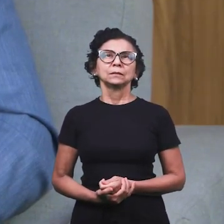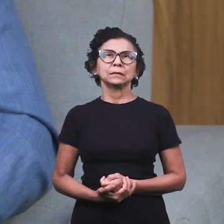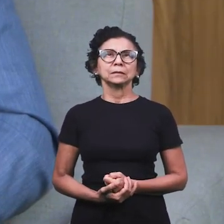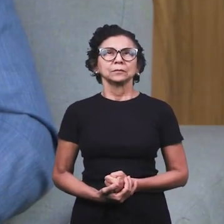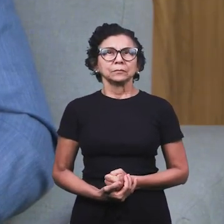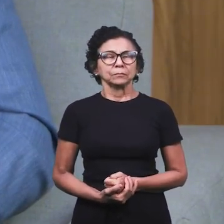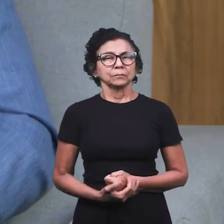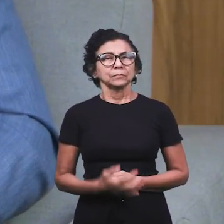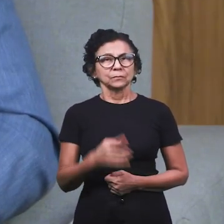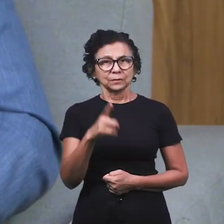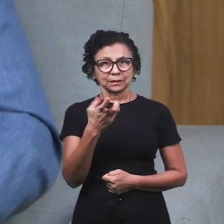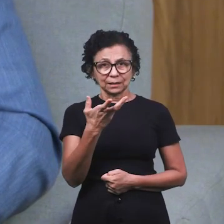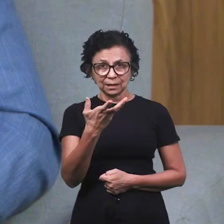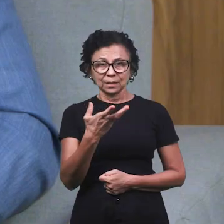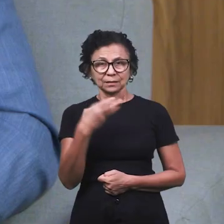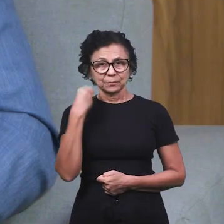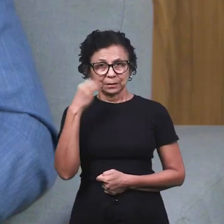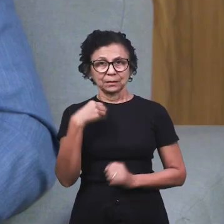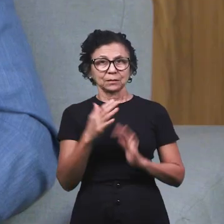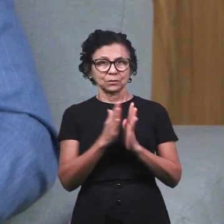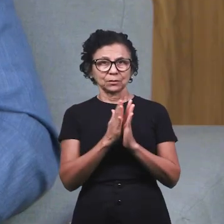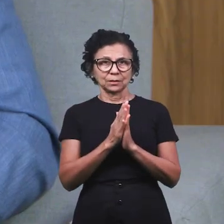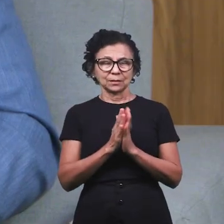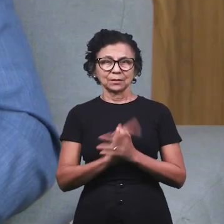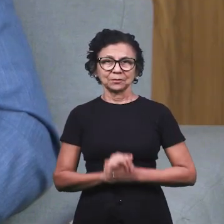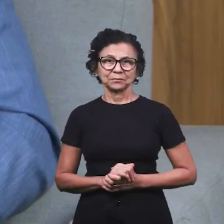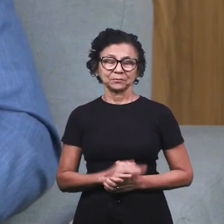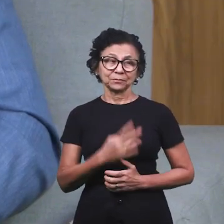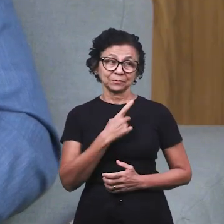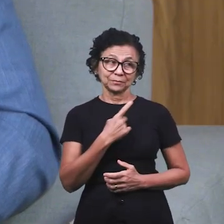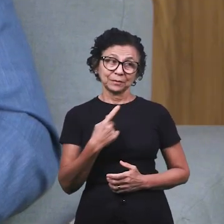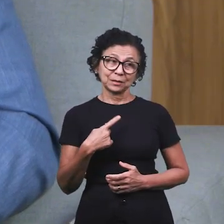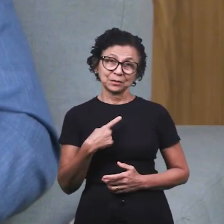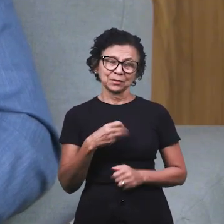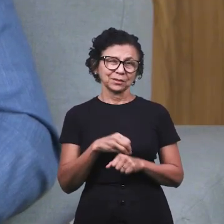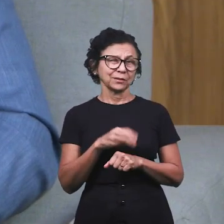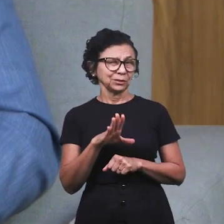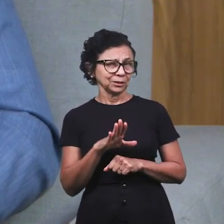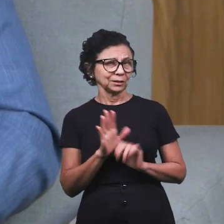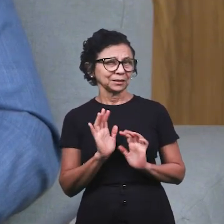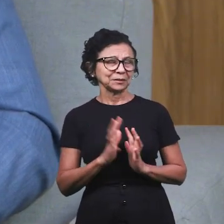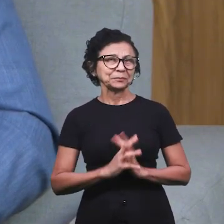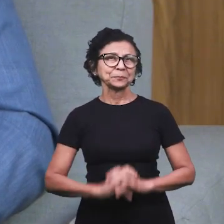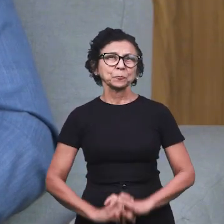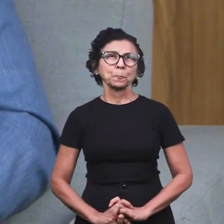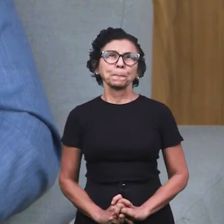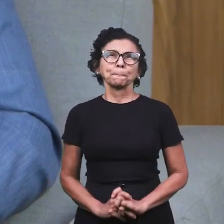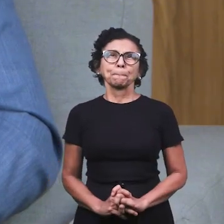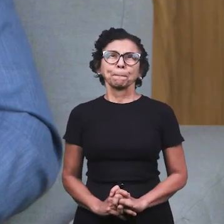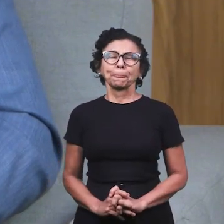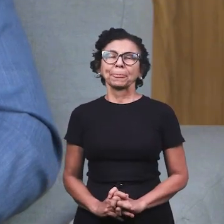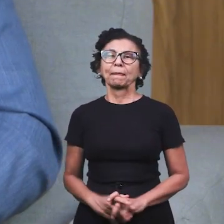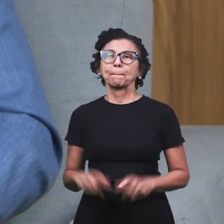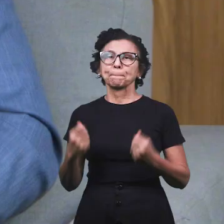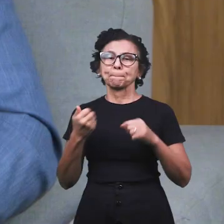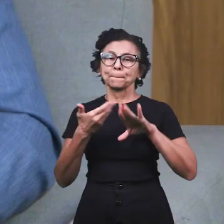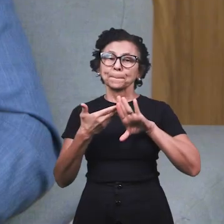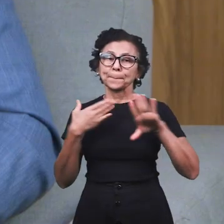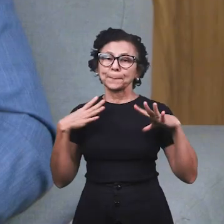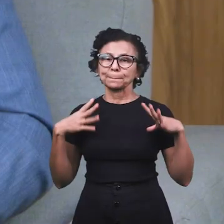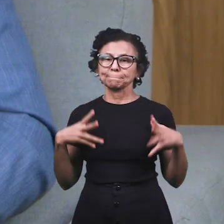experiência de oração assim? O pastor Silvano aqui já deu a dica, deixou o recado. Temos que nos